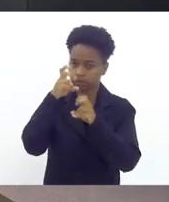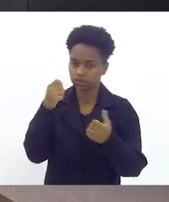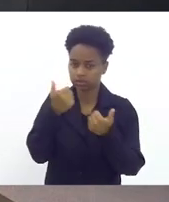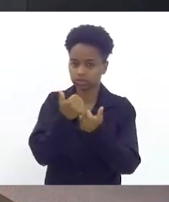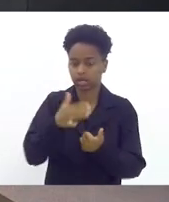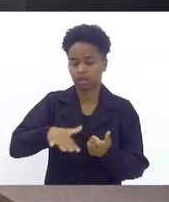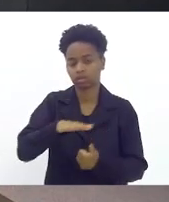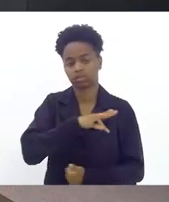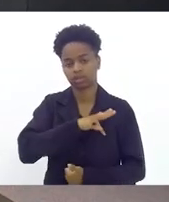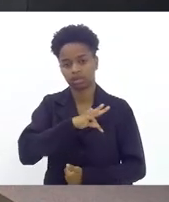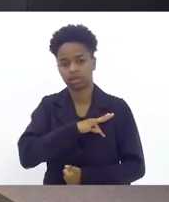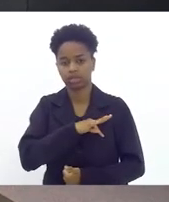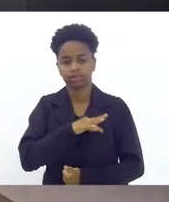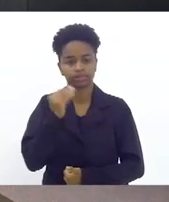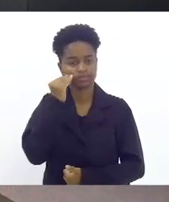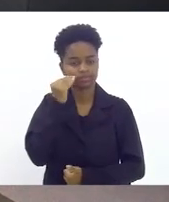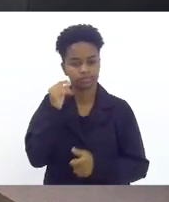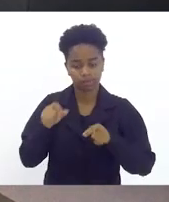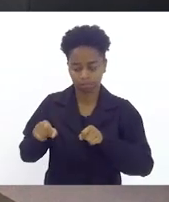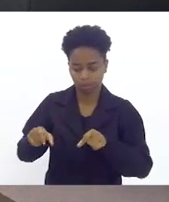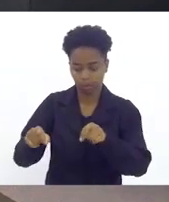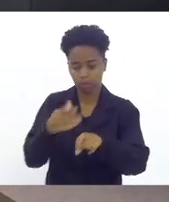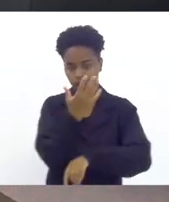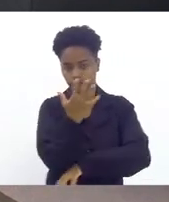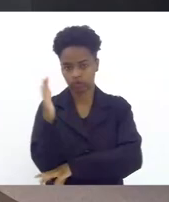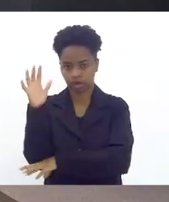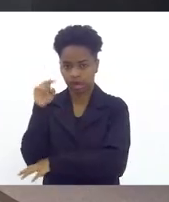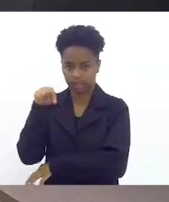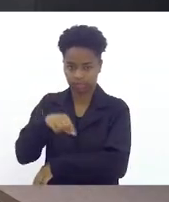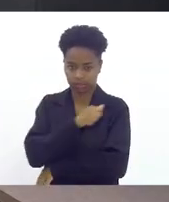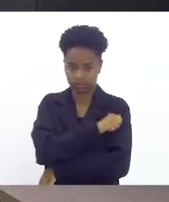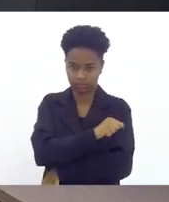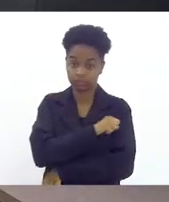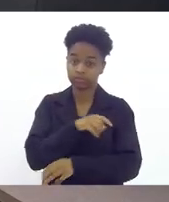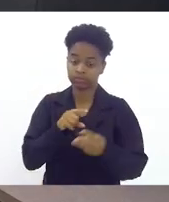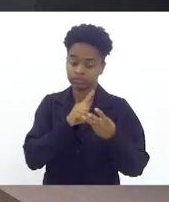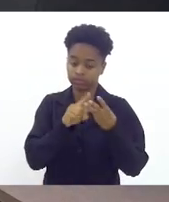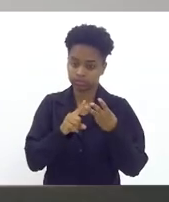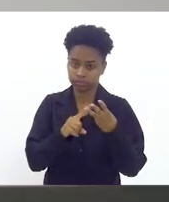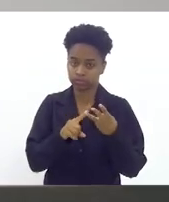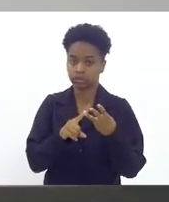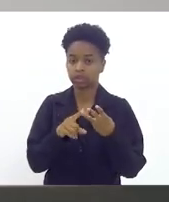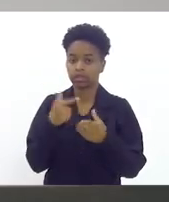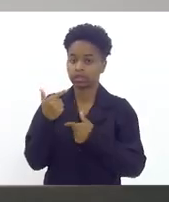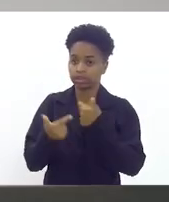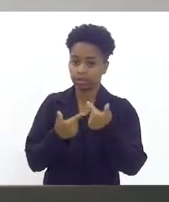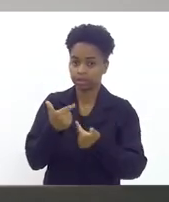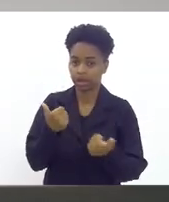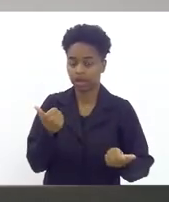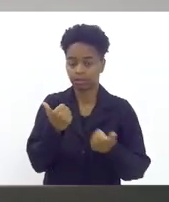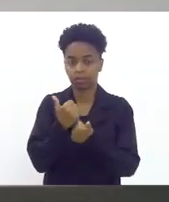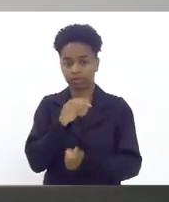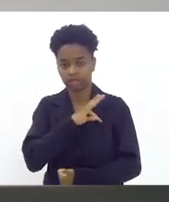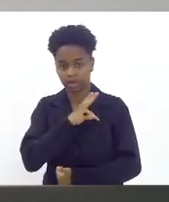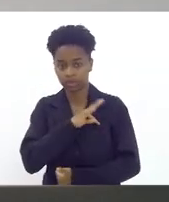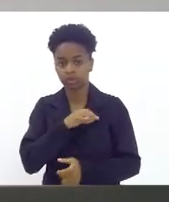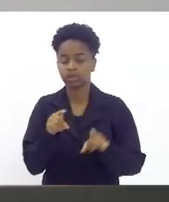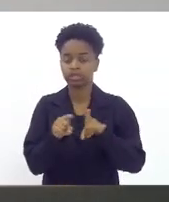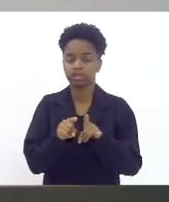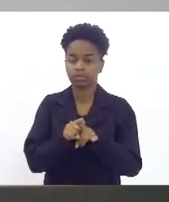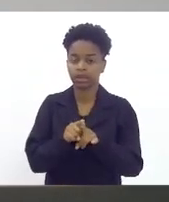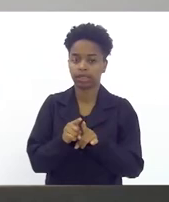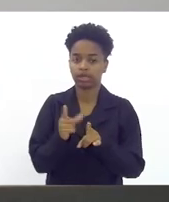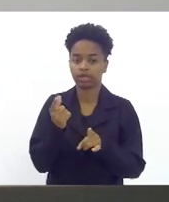técnica voltada para restauração Florestal no estado Então essa vertente essa terceira vertente ela trabalha assistência técnica e também